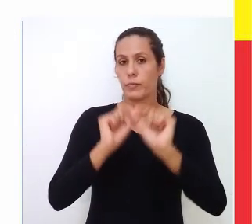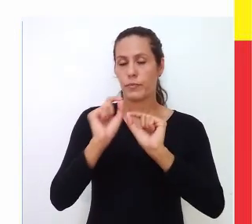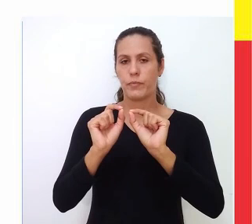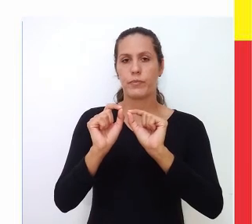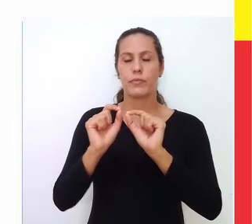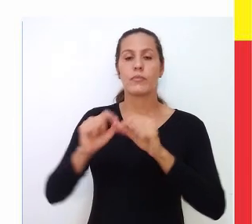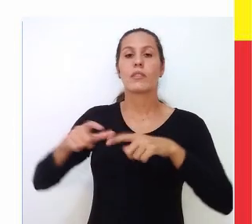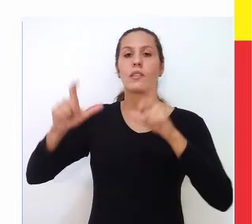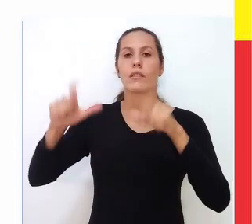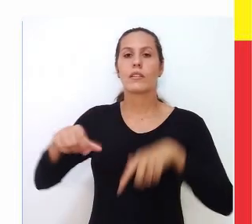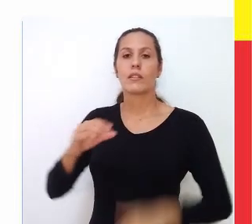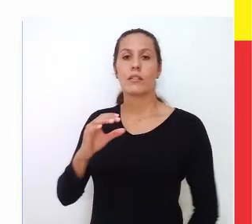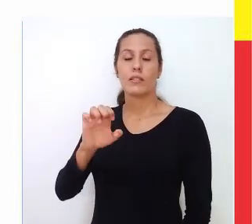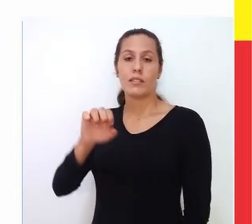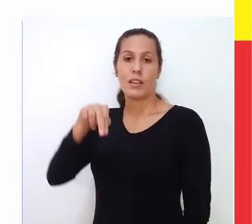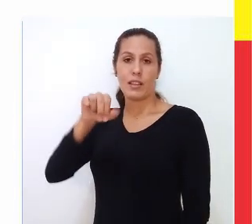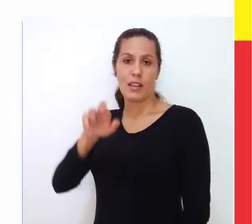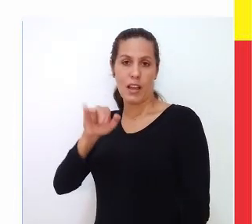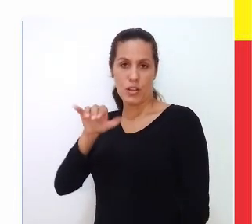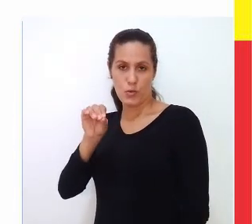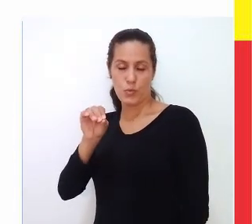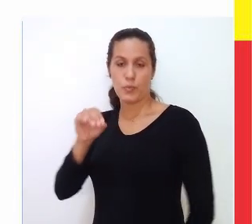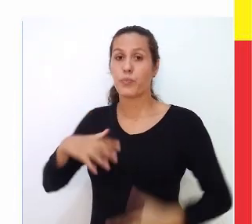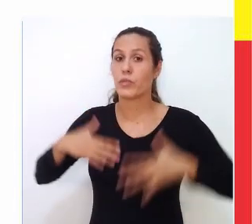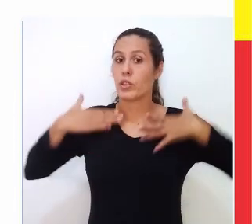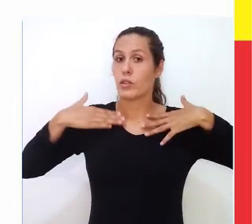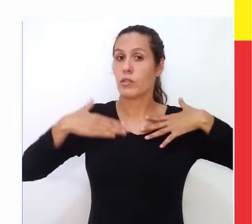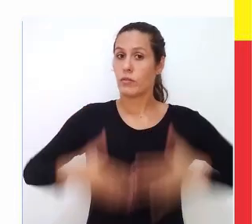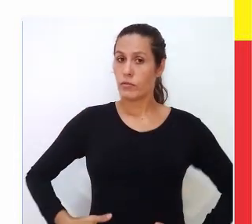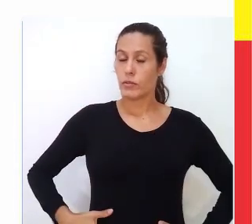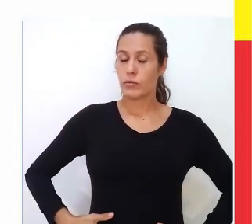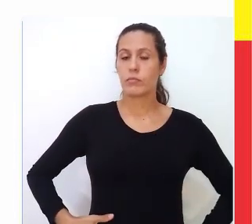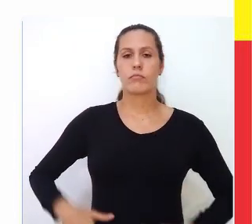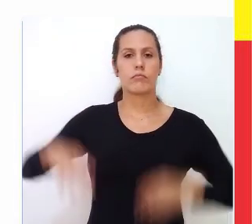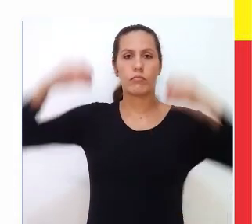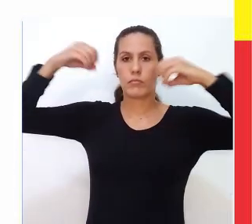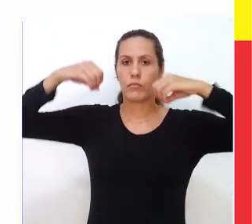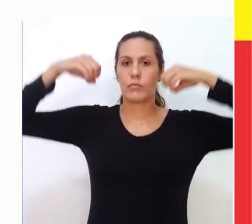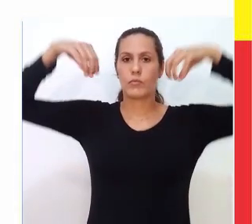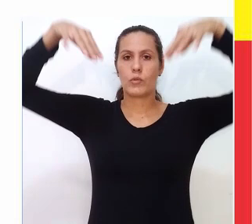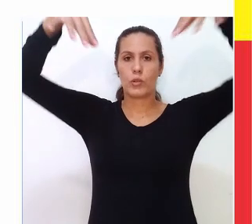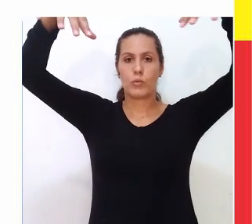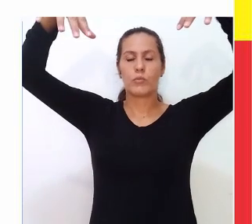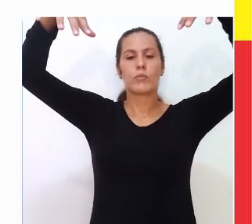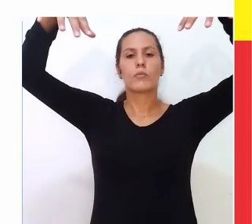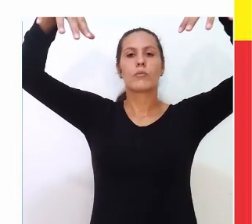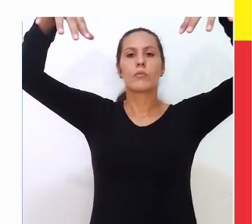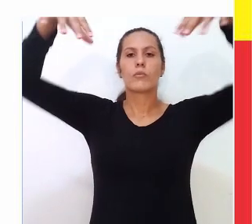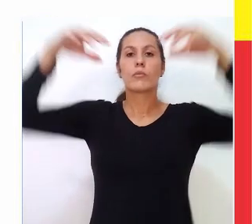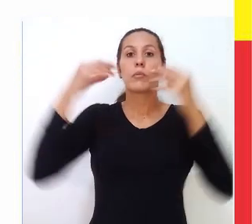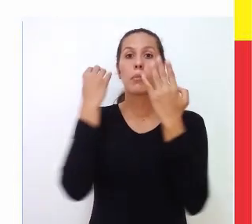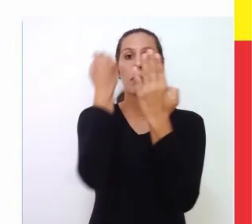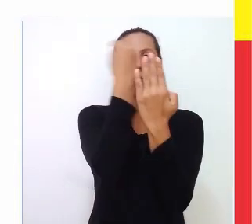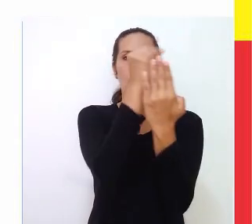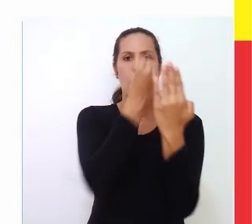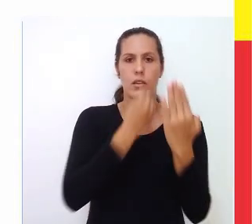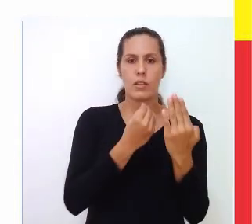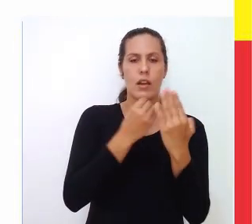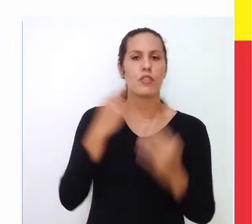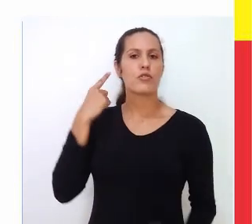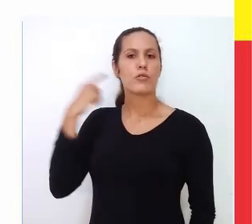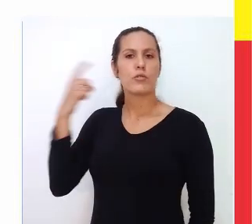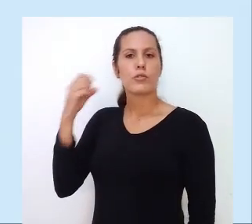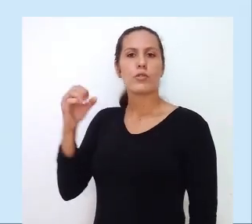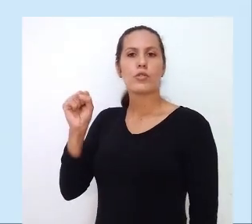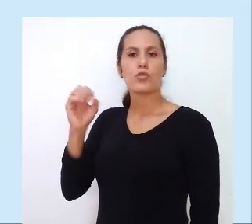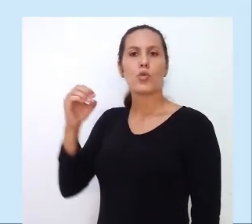São eles: cenário, figurino, iluminação, maquiagem, sonoplastia.